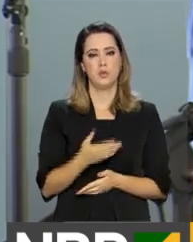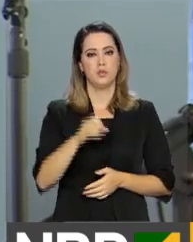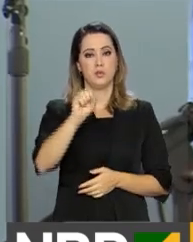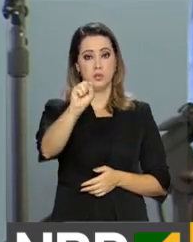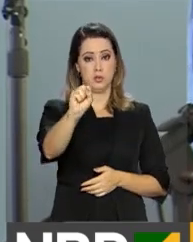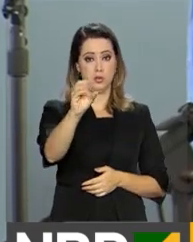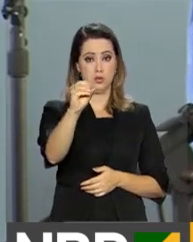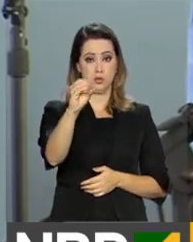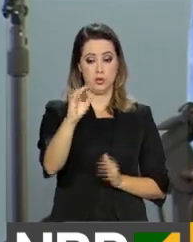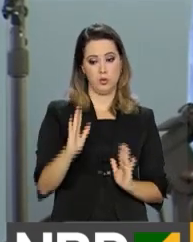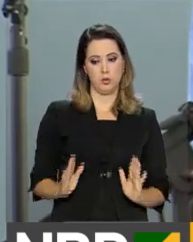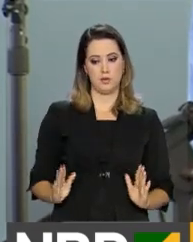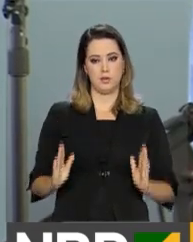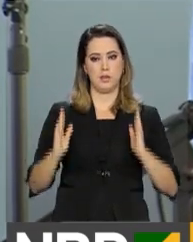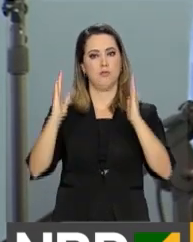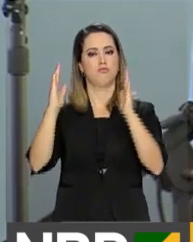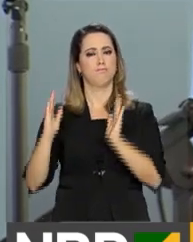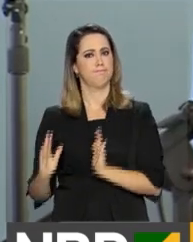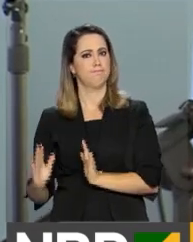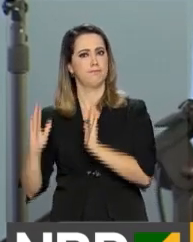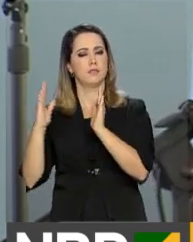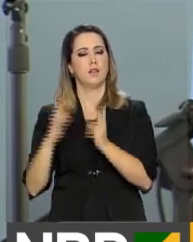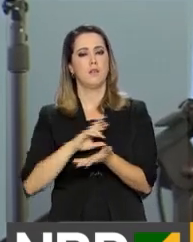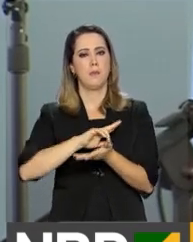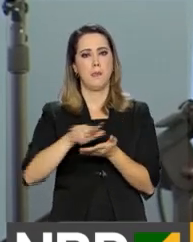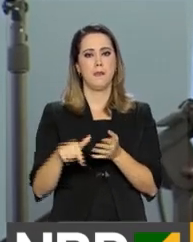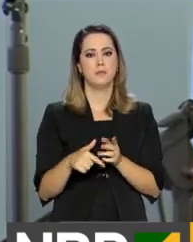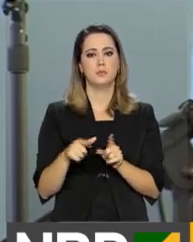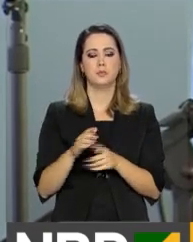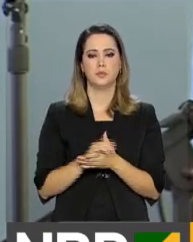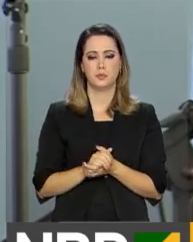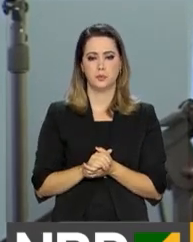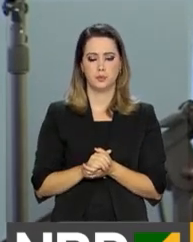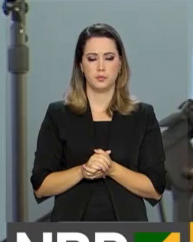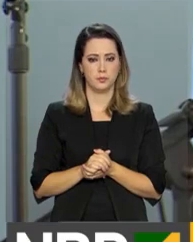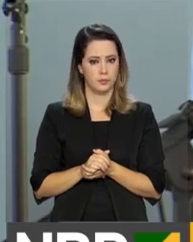800 apartamentos, né? Hein?